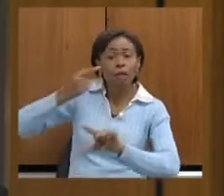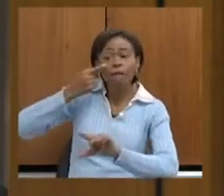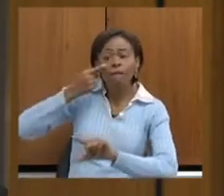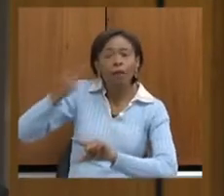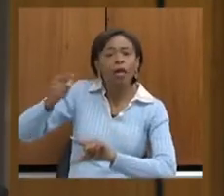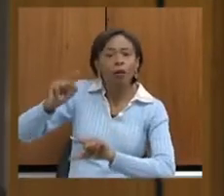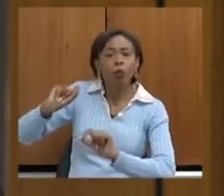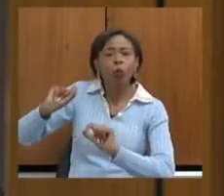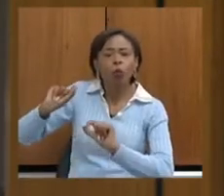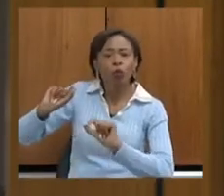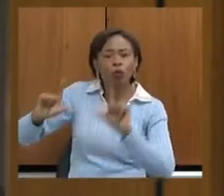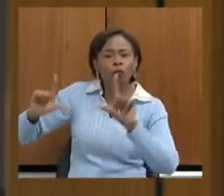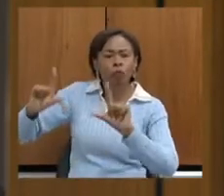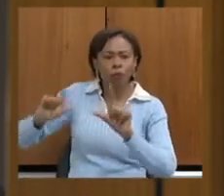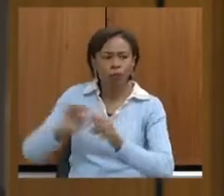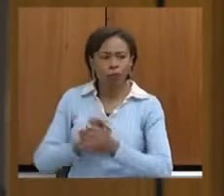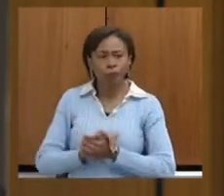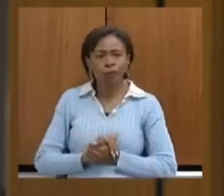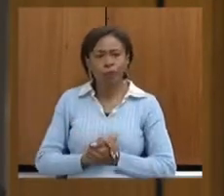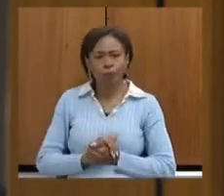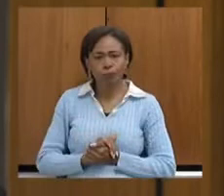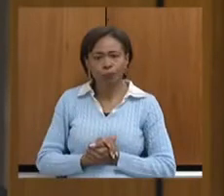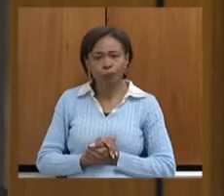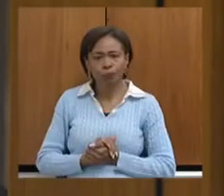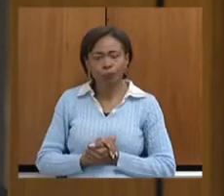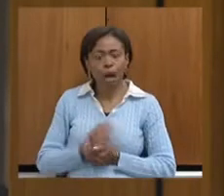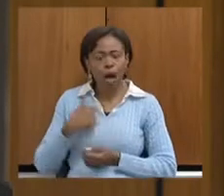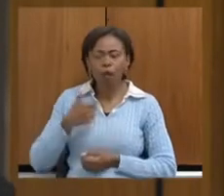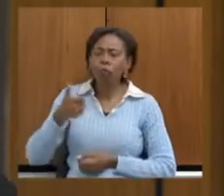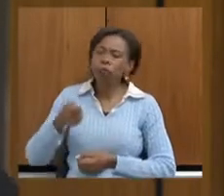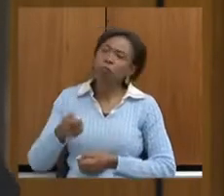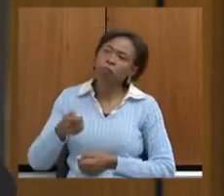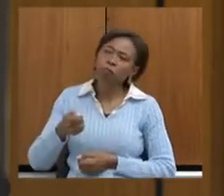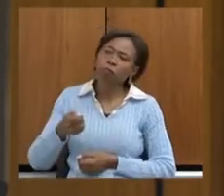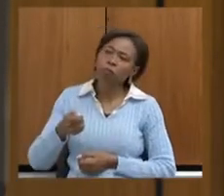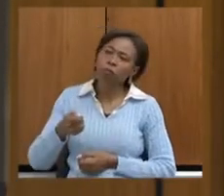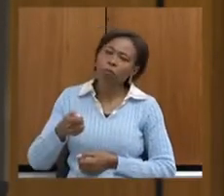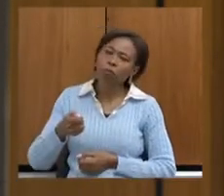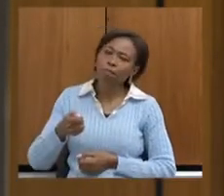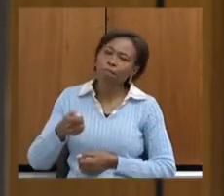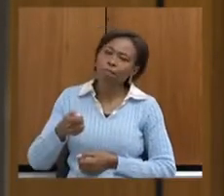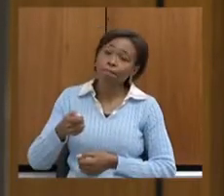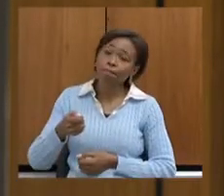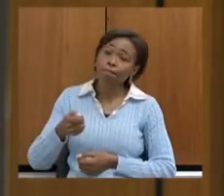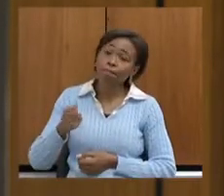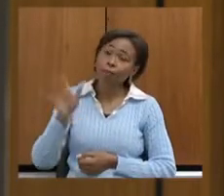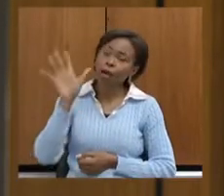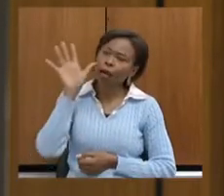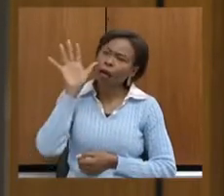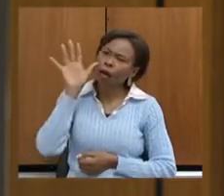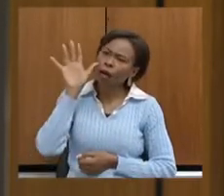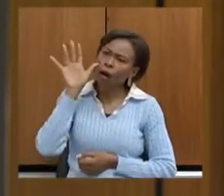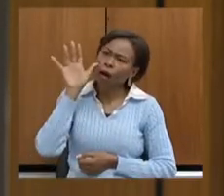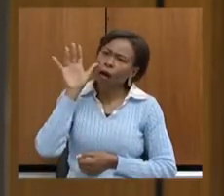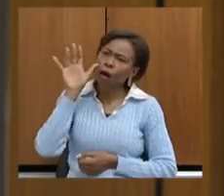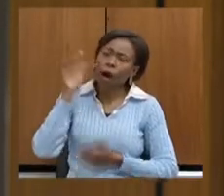que tá falando na televisão e quando eu liguei aquela televisão eu só via falar em desespero